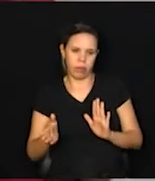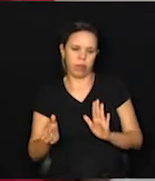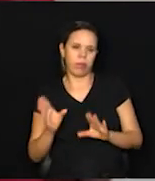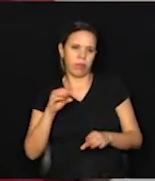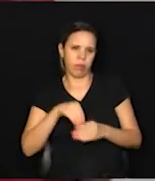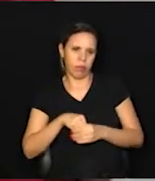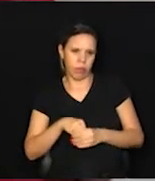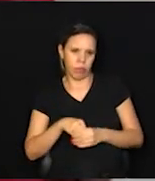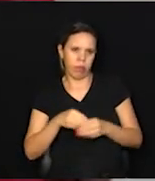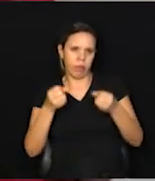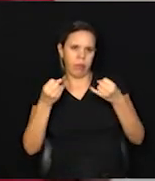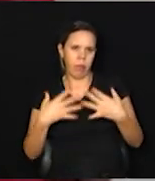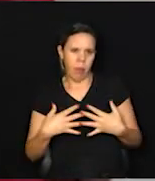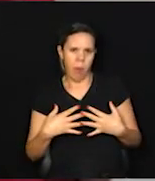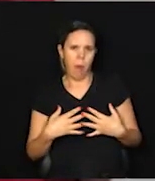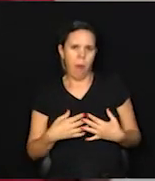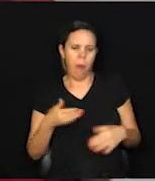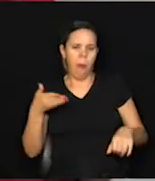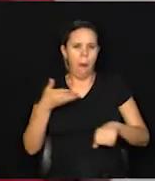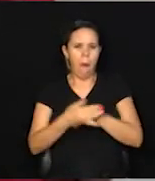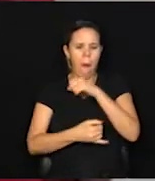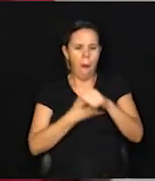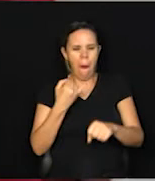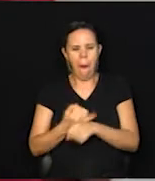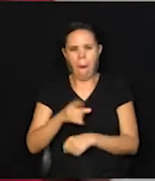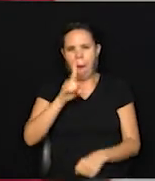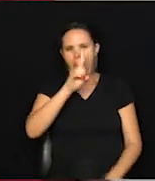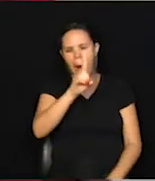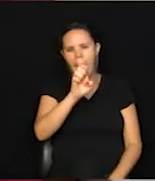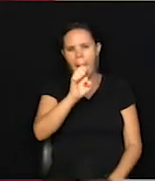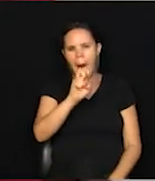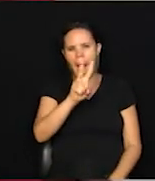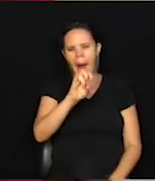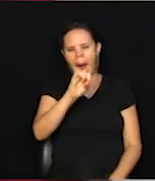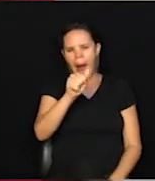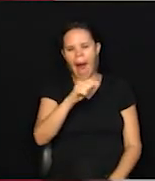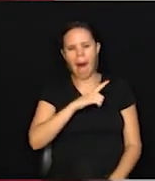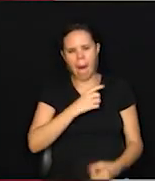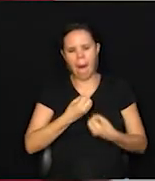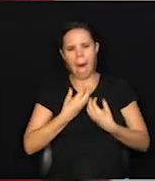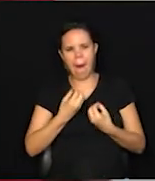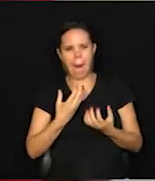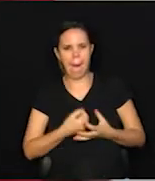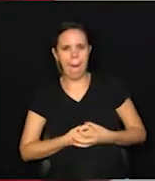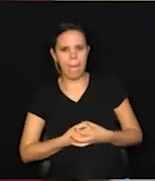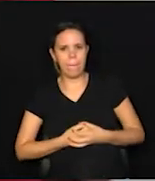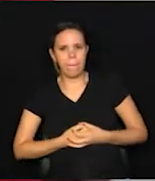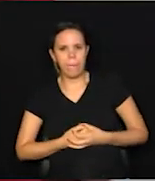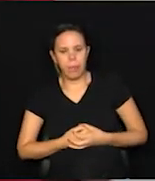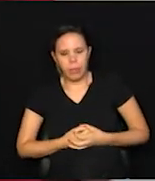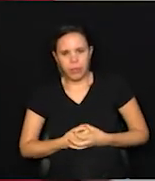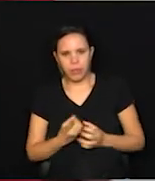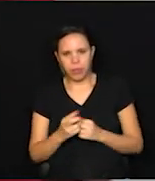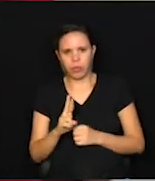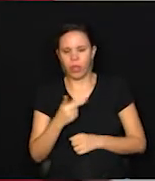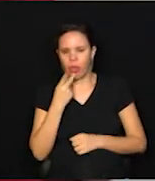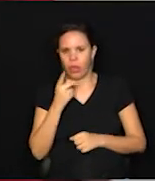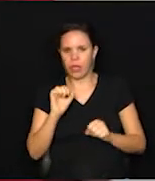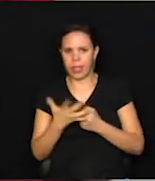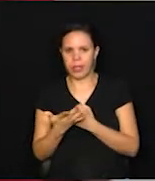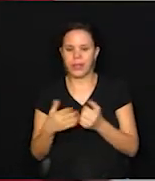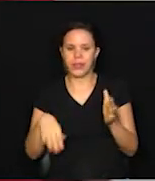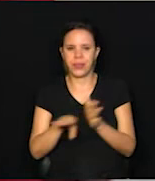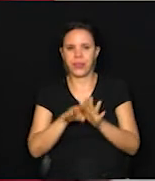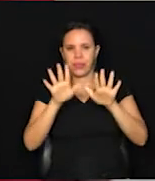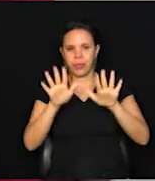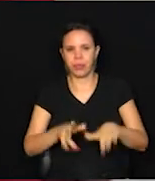bem descrita, inclusive quem entrar no site do Devisa tem essas informações lá. Quando o doutor Sérgio fala que a Covid veio para